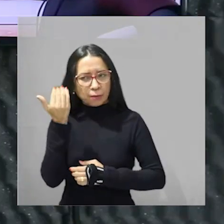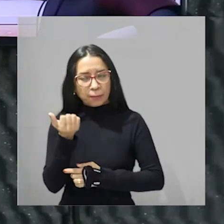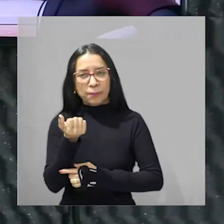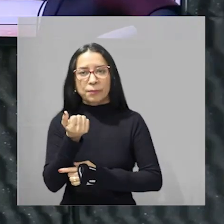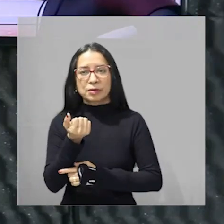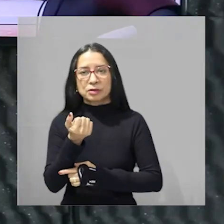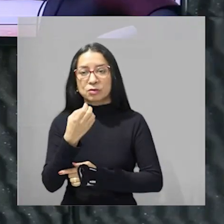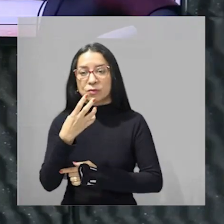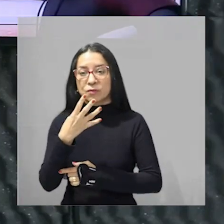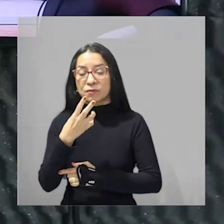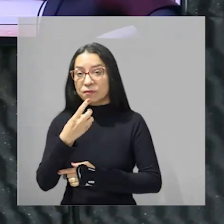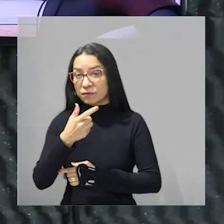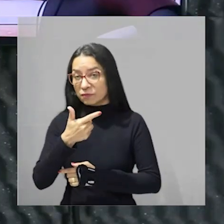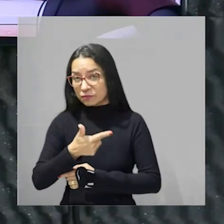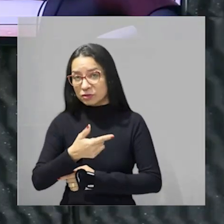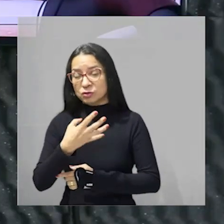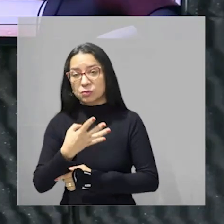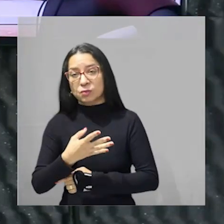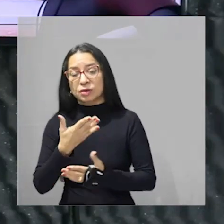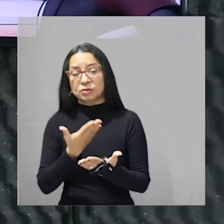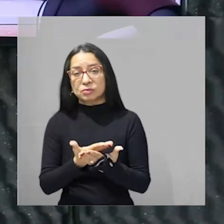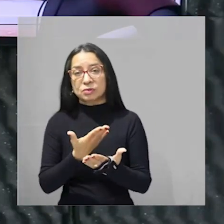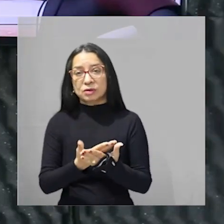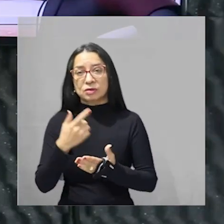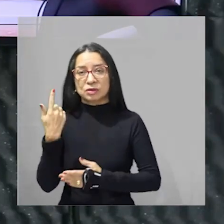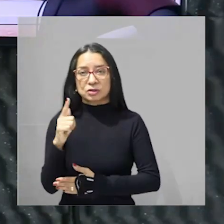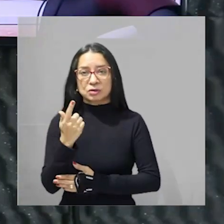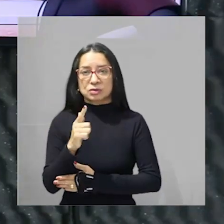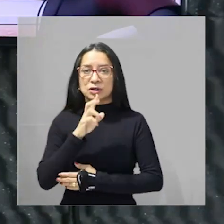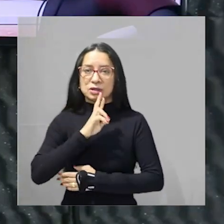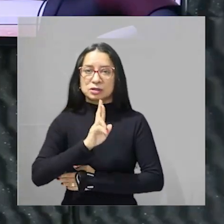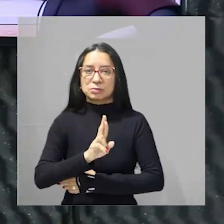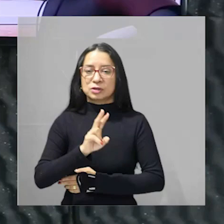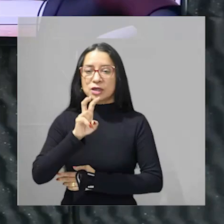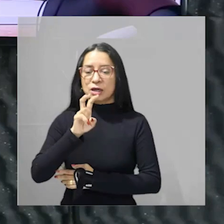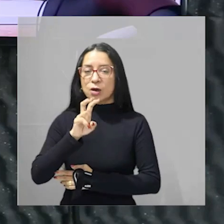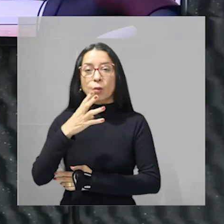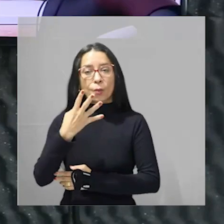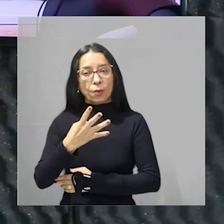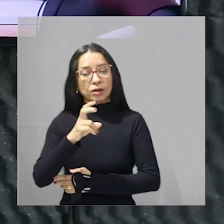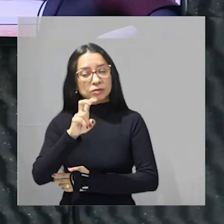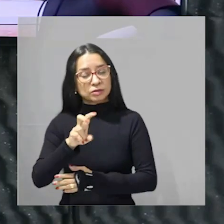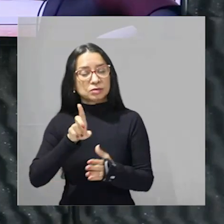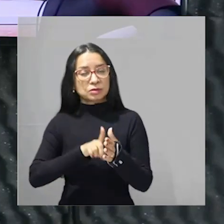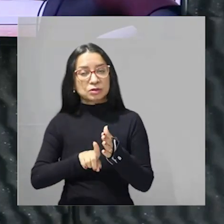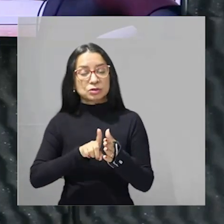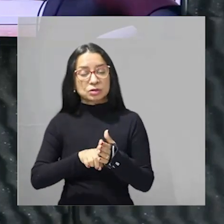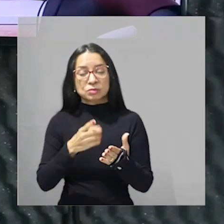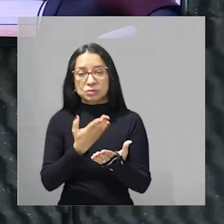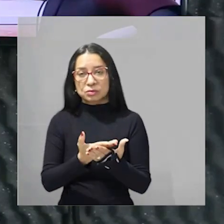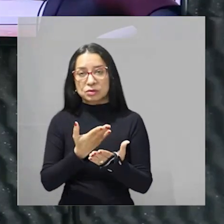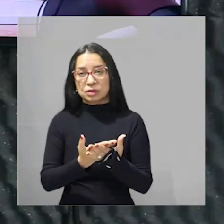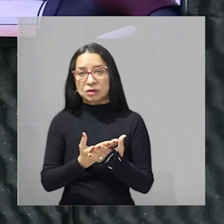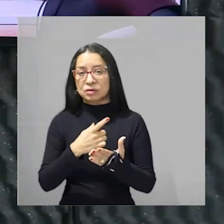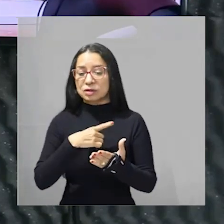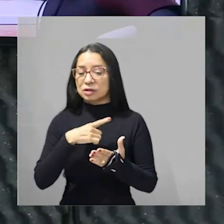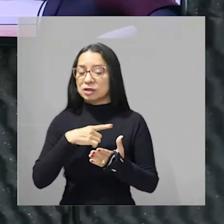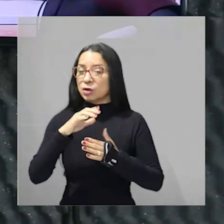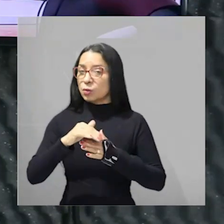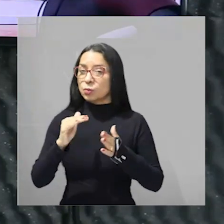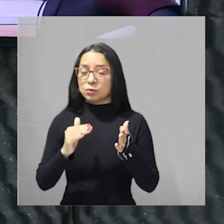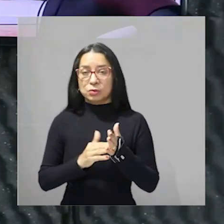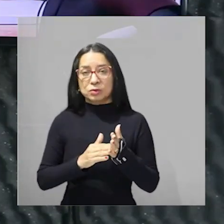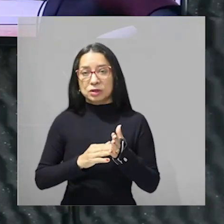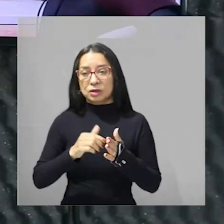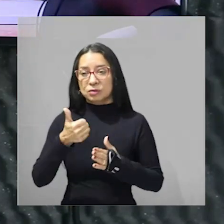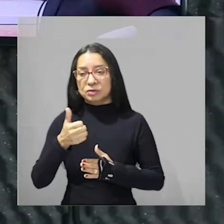aulas de geografia, onde a gente vai conseguir responder aí em média de 4 a 5 questões por aula, tá certo? Onde vai dar o total em mais de 100 questões ao